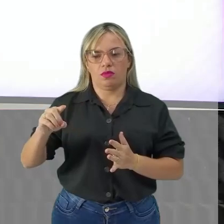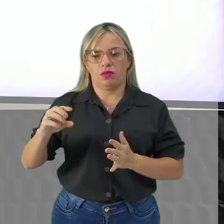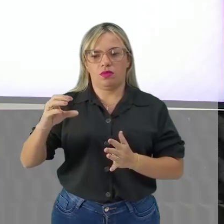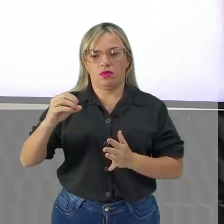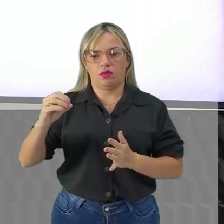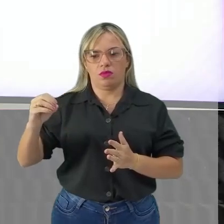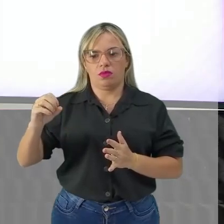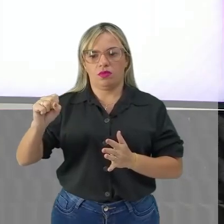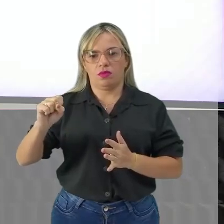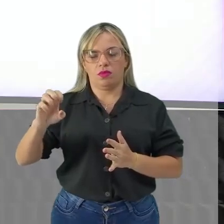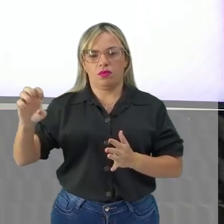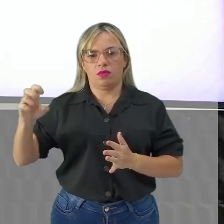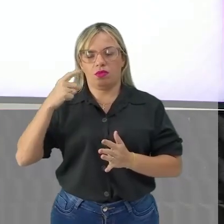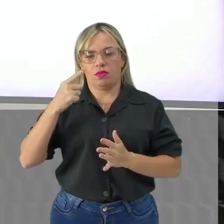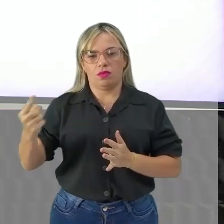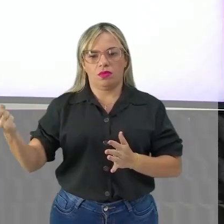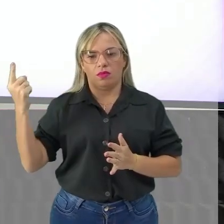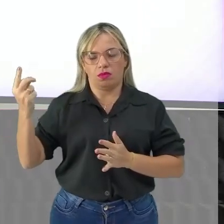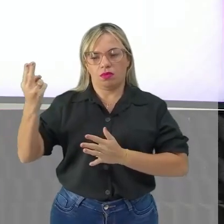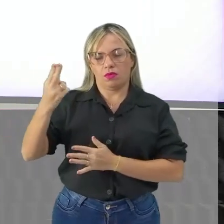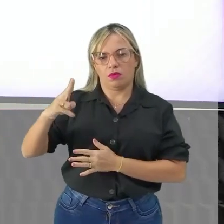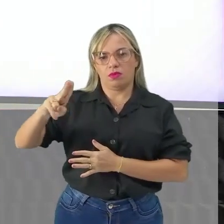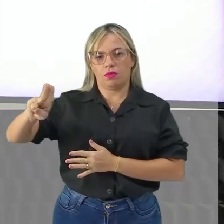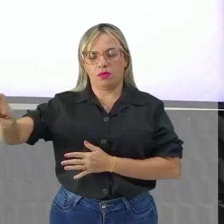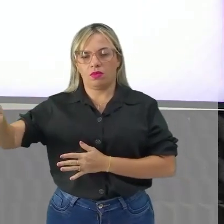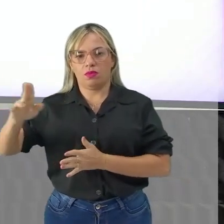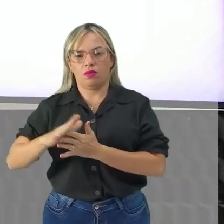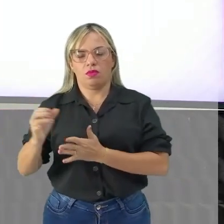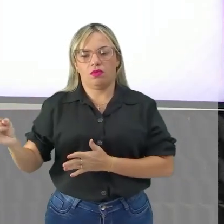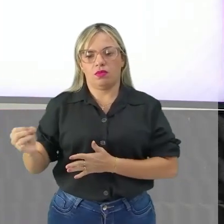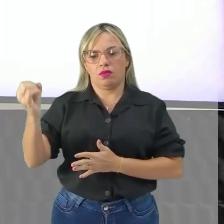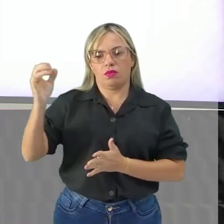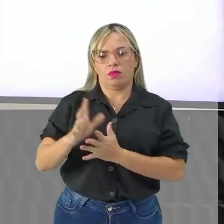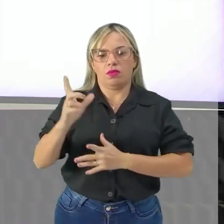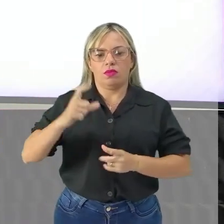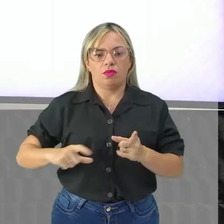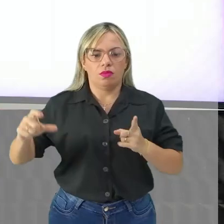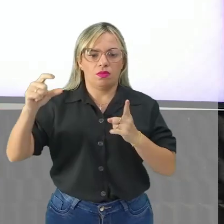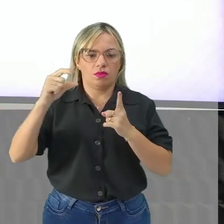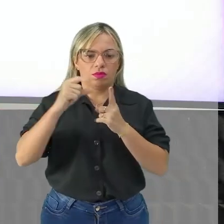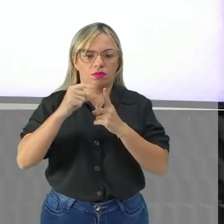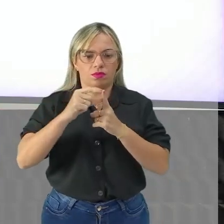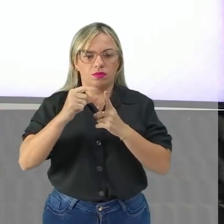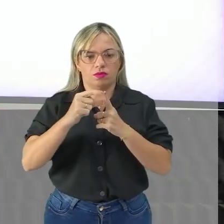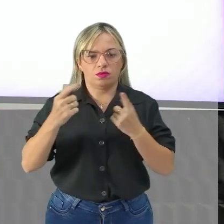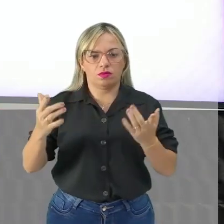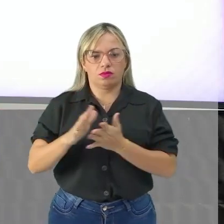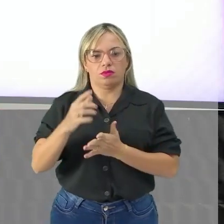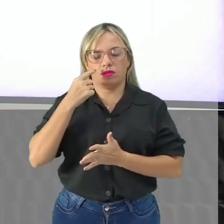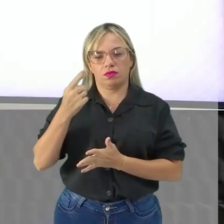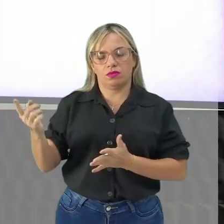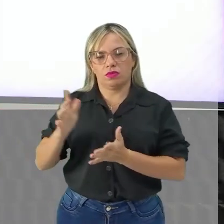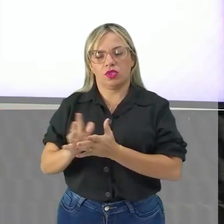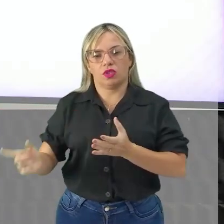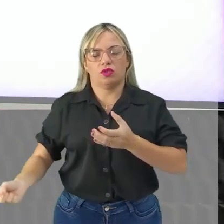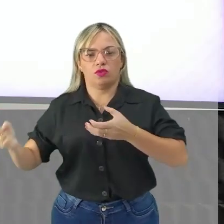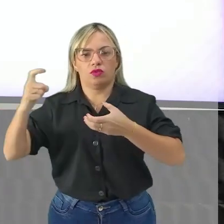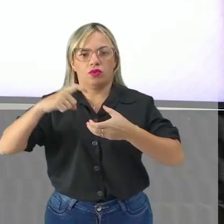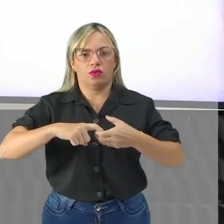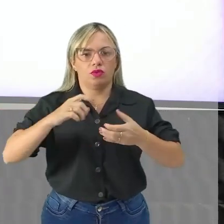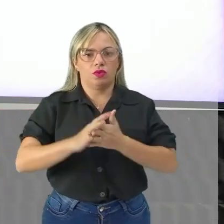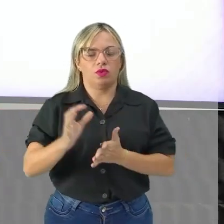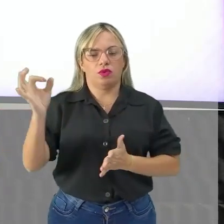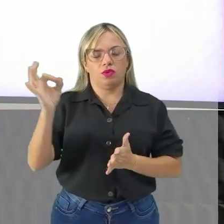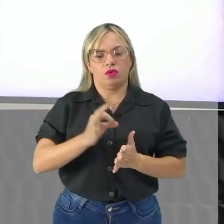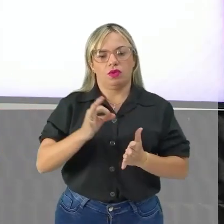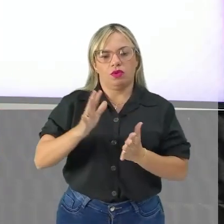então eu gosto de frisar os termos importantes da palavra, né? Emergente, reemergente, ou